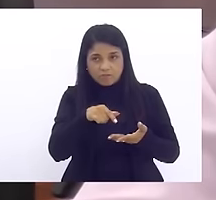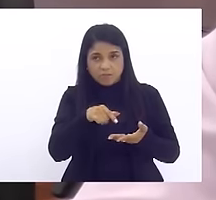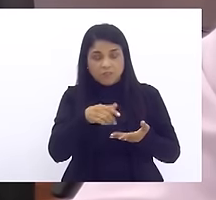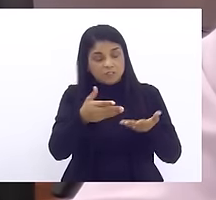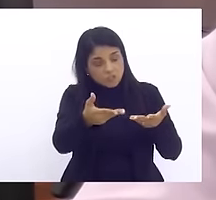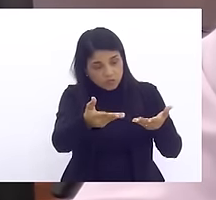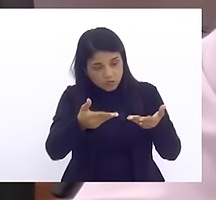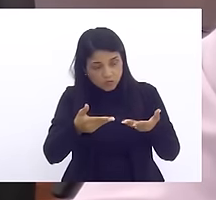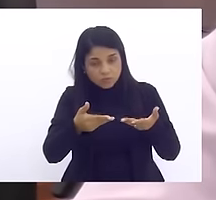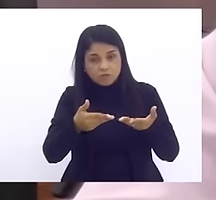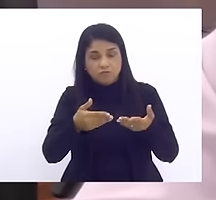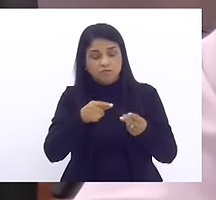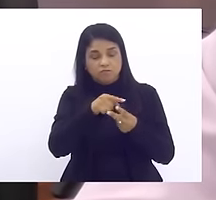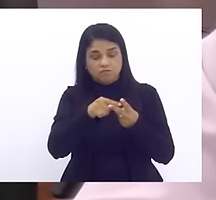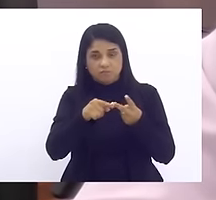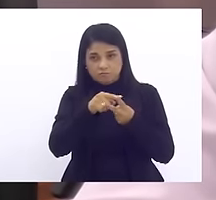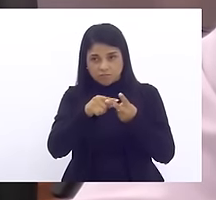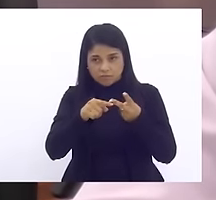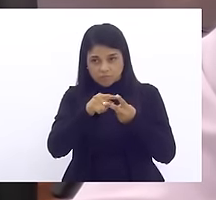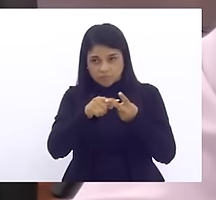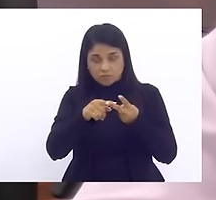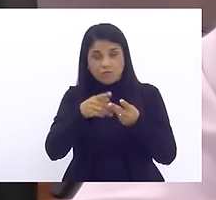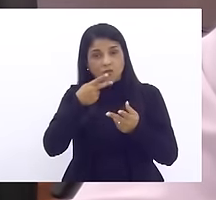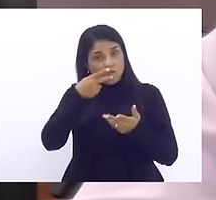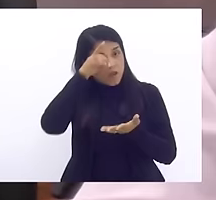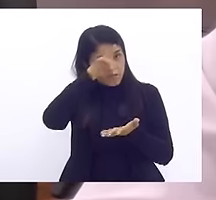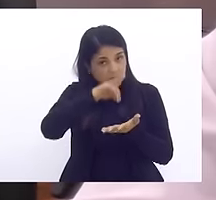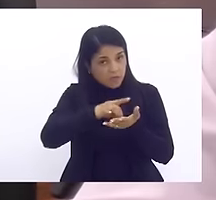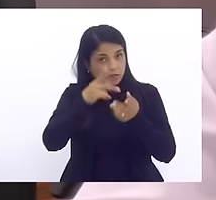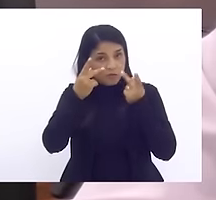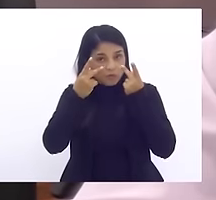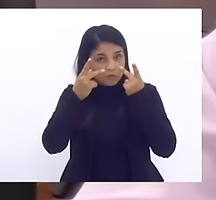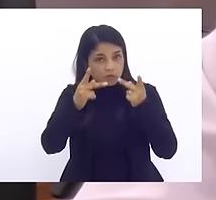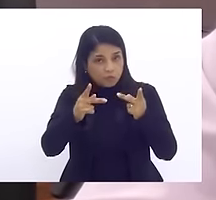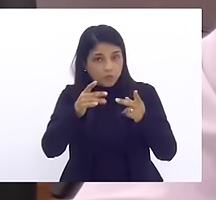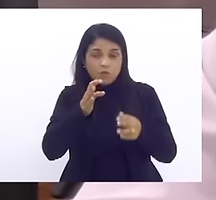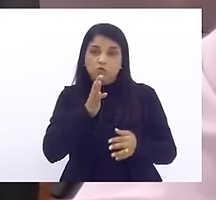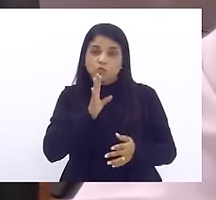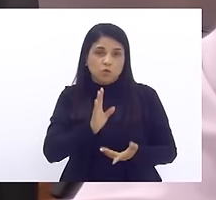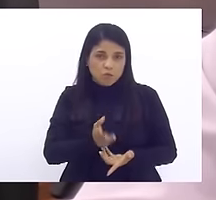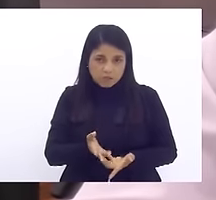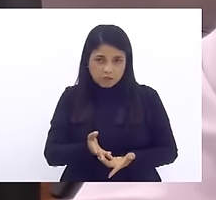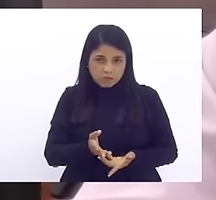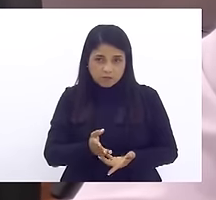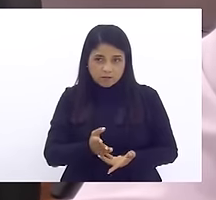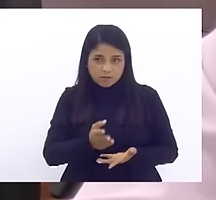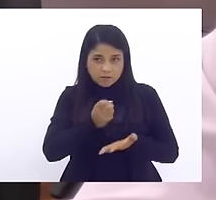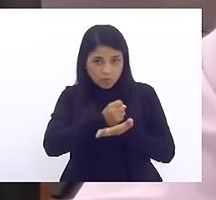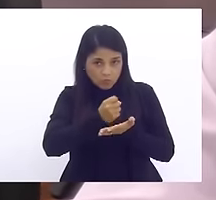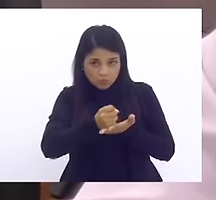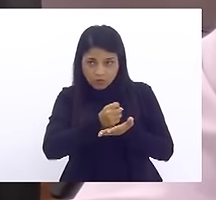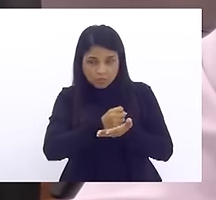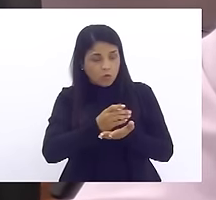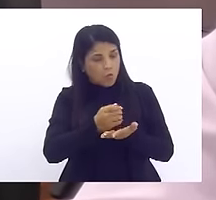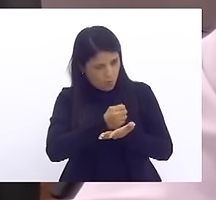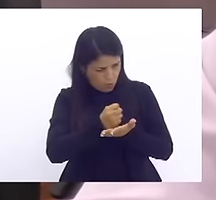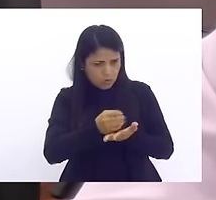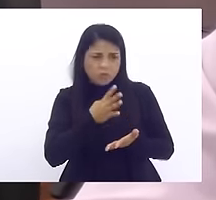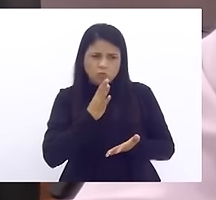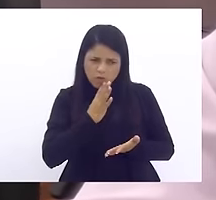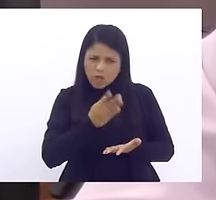meus clientes eles têm a obrigator falar a verdade como testemunha de algo que eles desconhecem Ah desconhece é contrato o contrato o